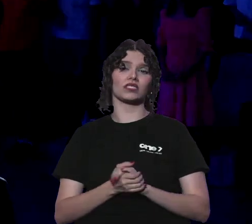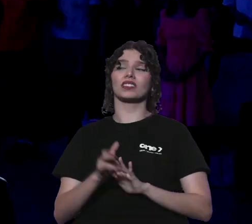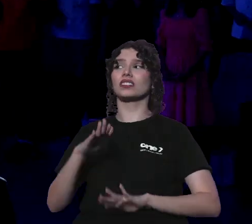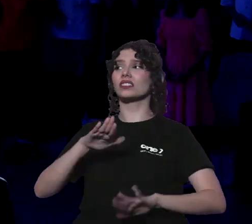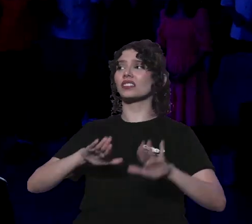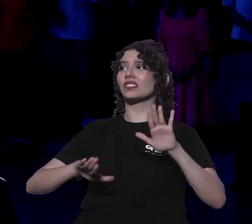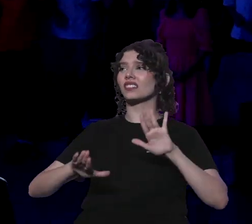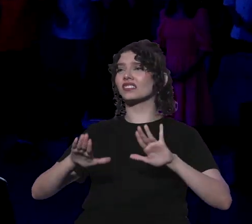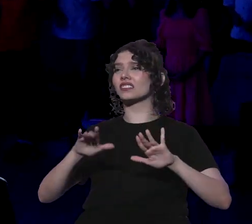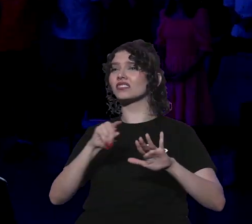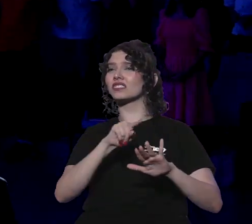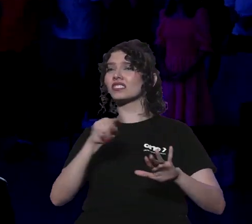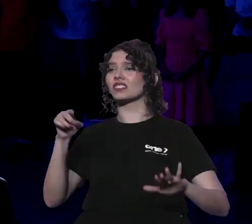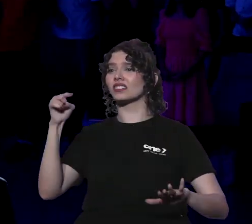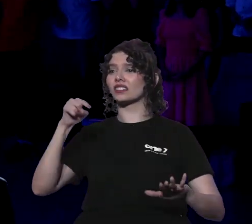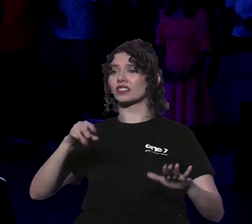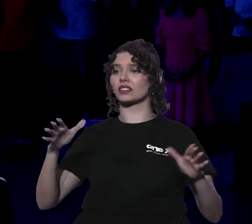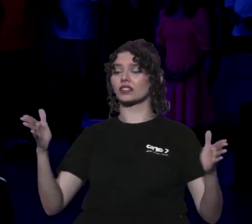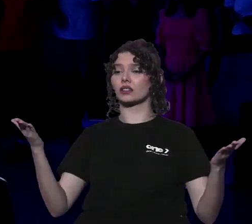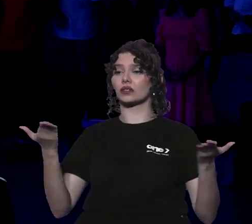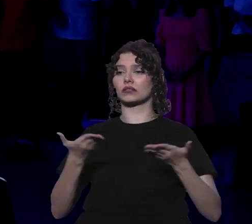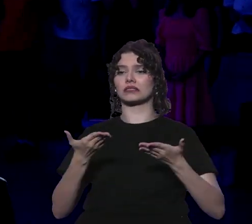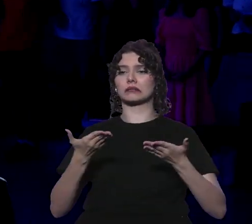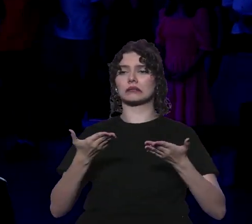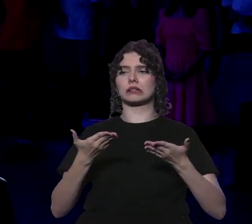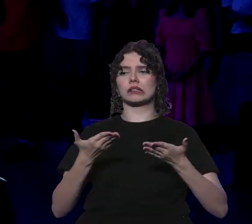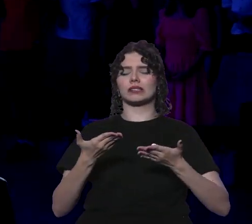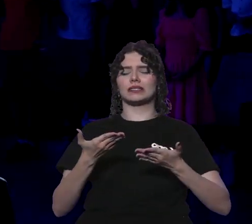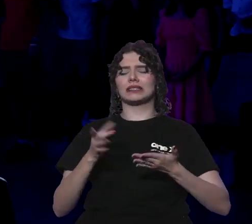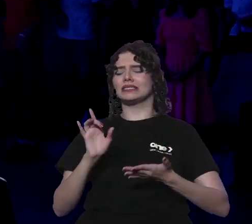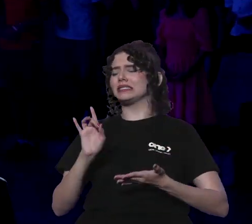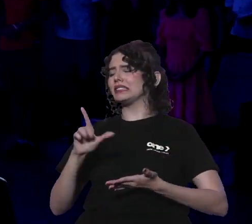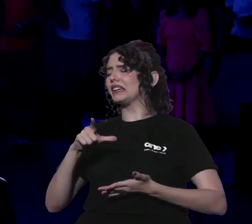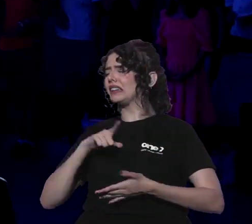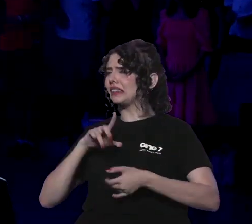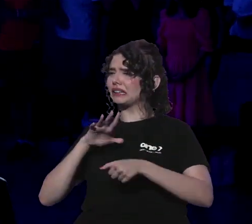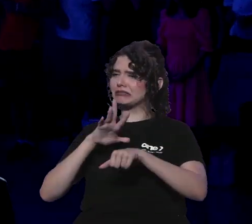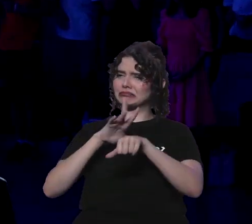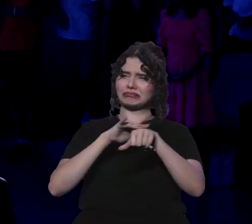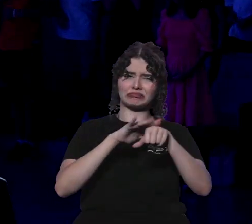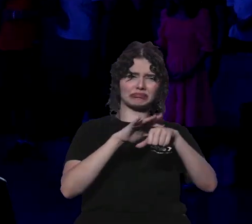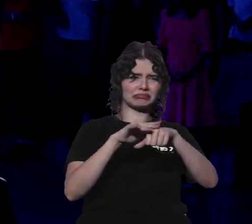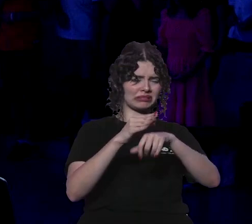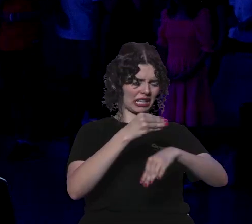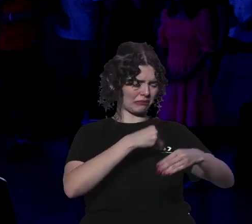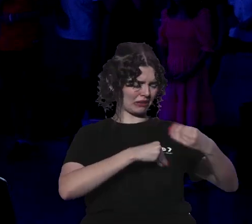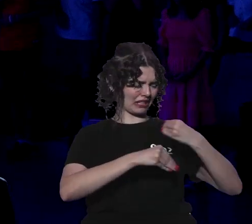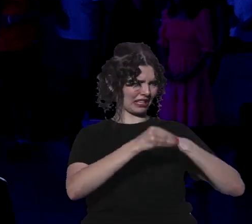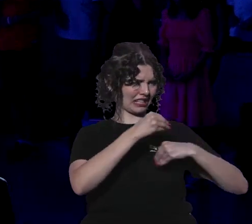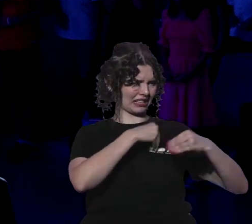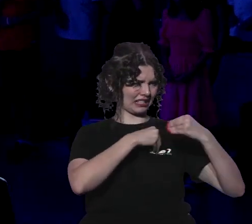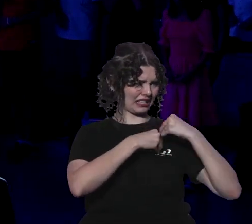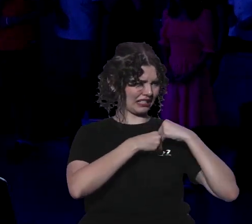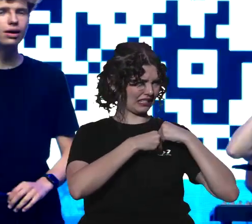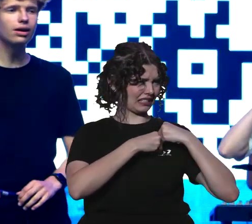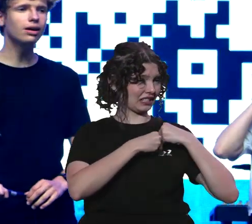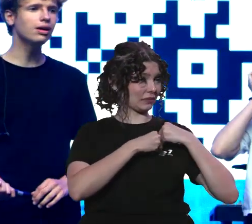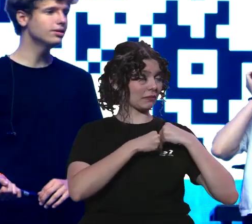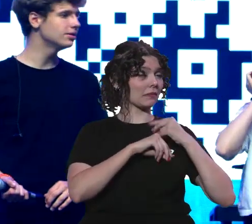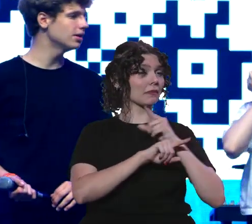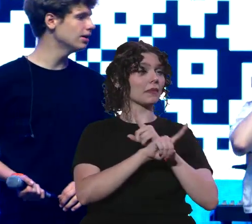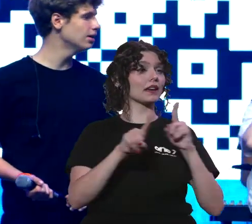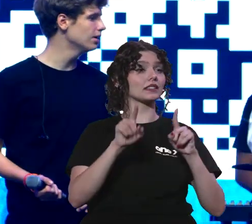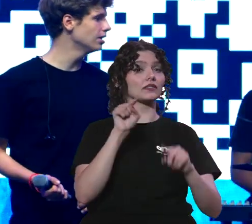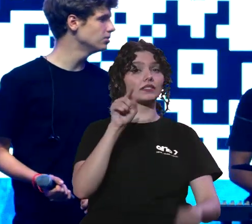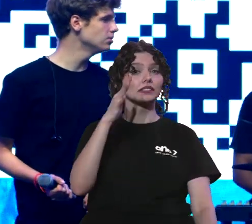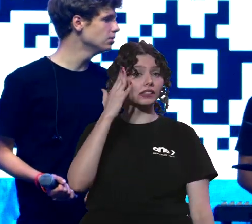Talvez você veio aqui hoje e está cheio de feridas, cheio de pecados. E hoje você entendeu por